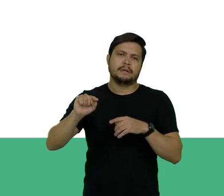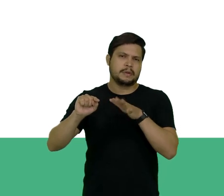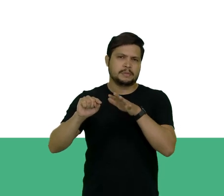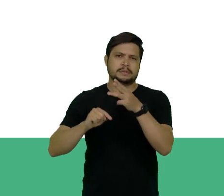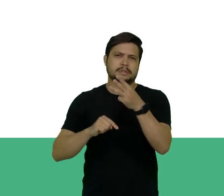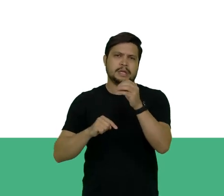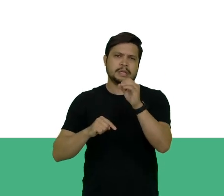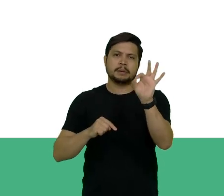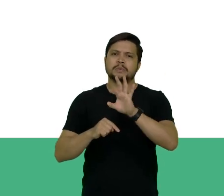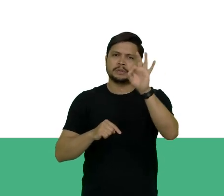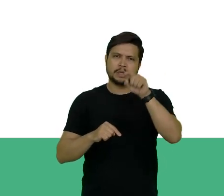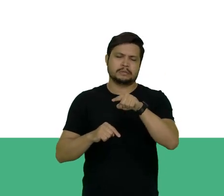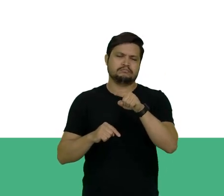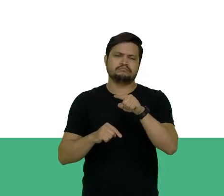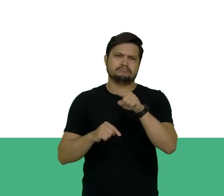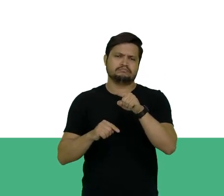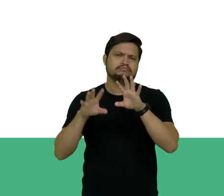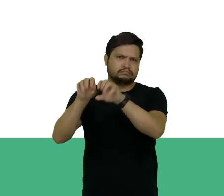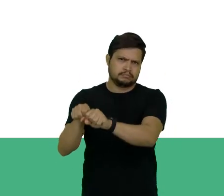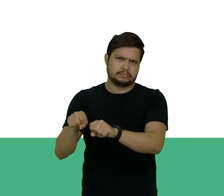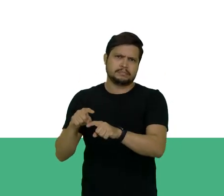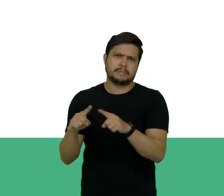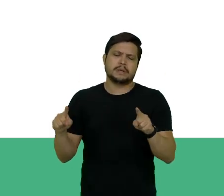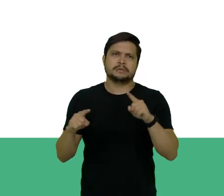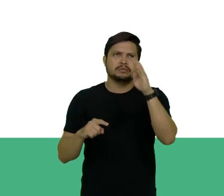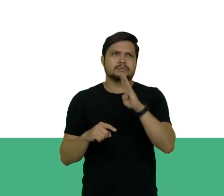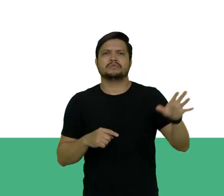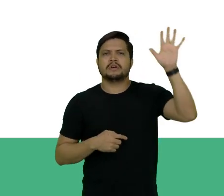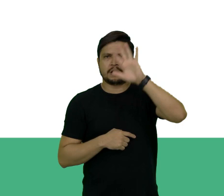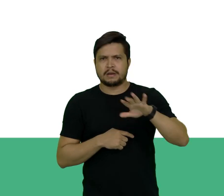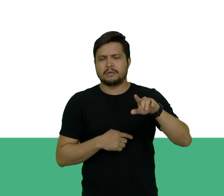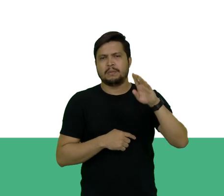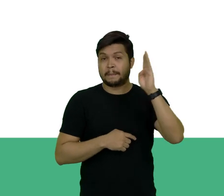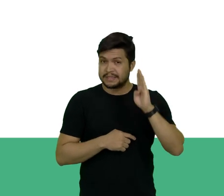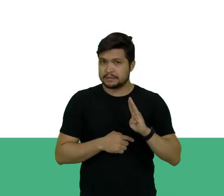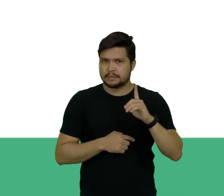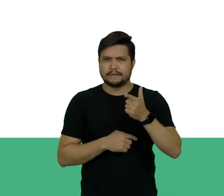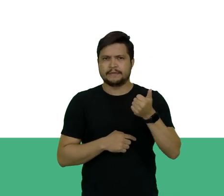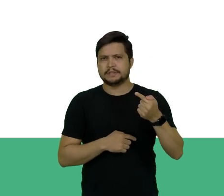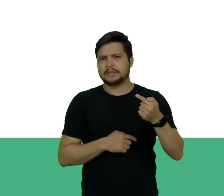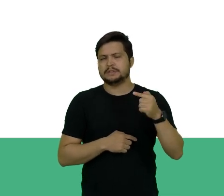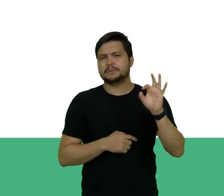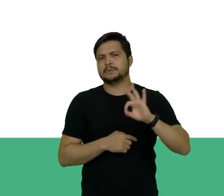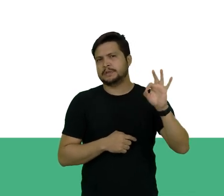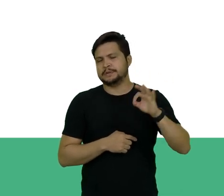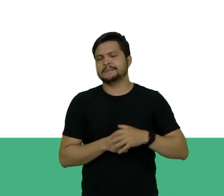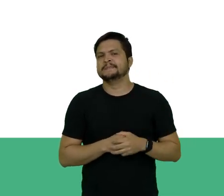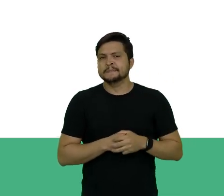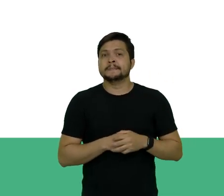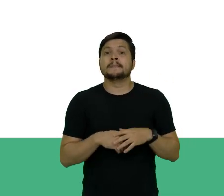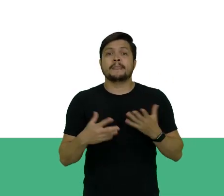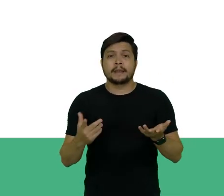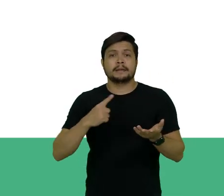só 30% que são ocupadas. Mas nos cursos em geral no Brasil, é 27%. E